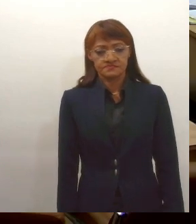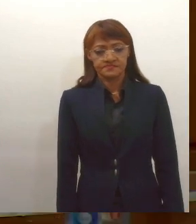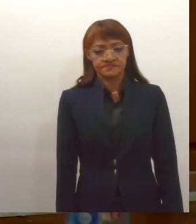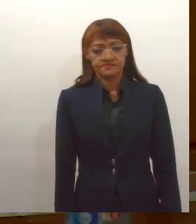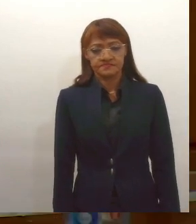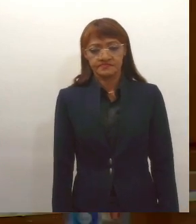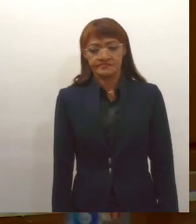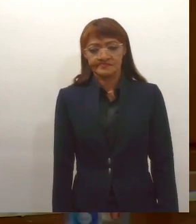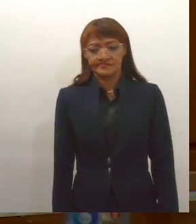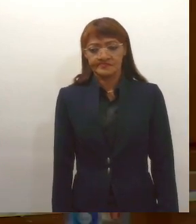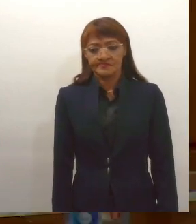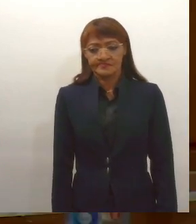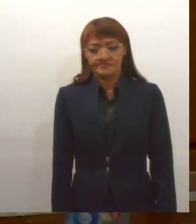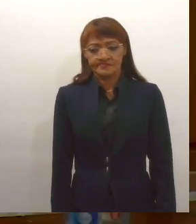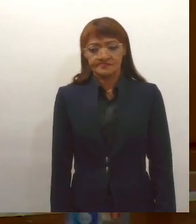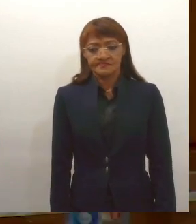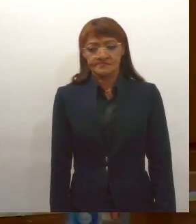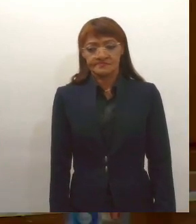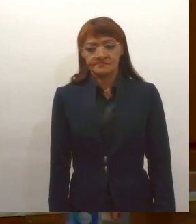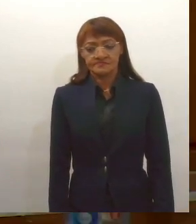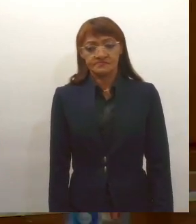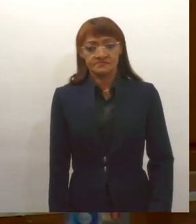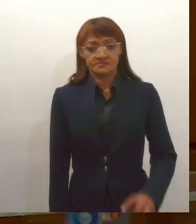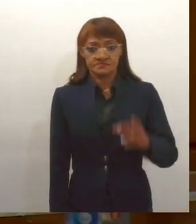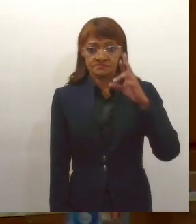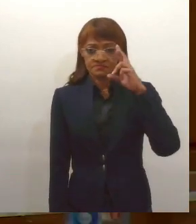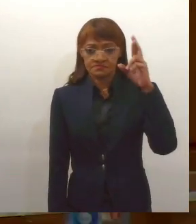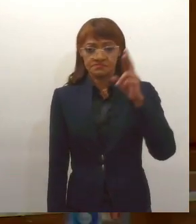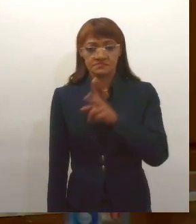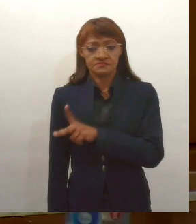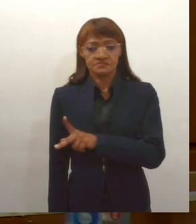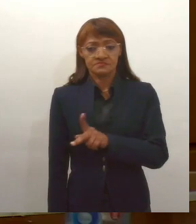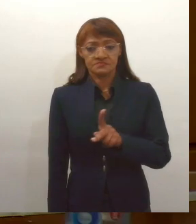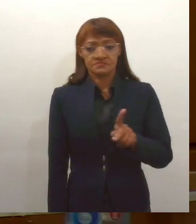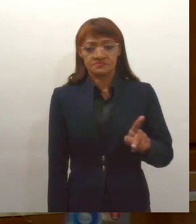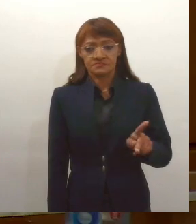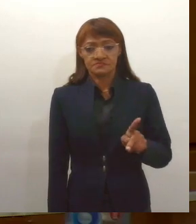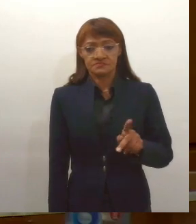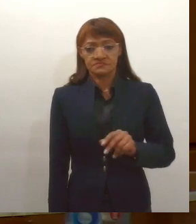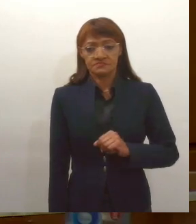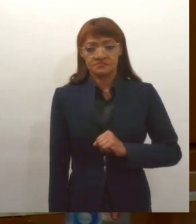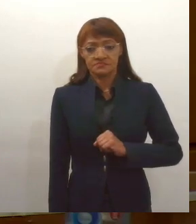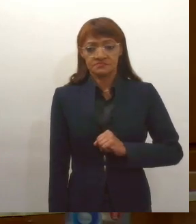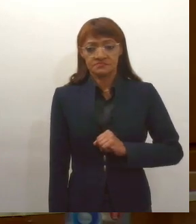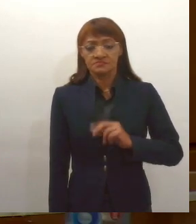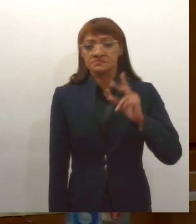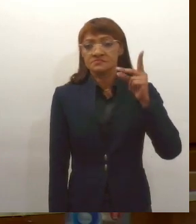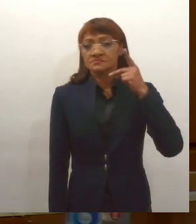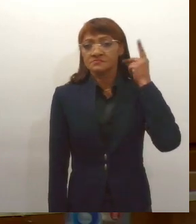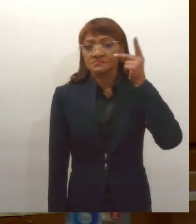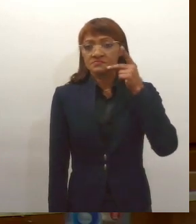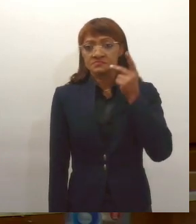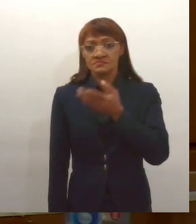senhor presidente senhores deputados senhoras